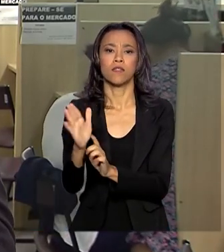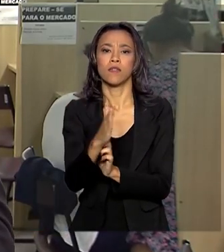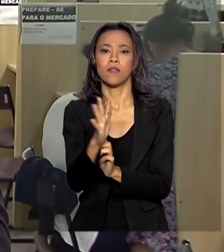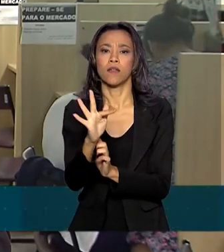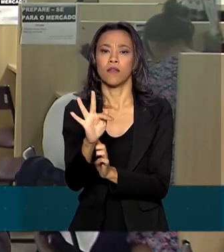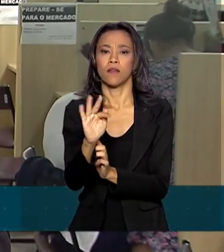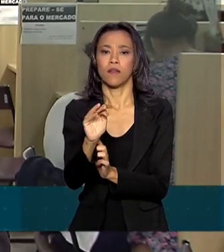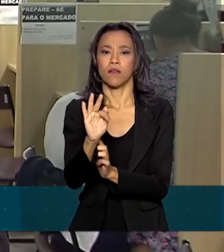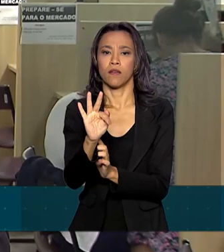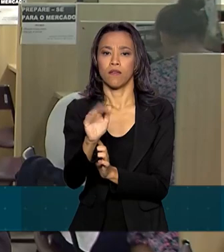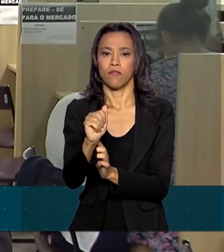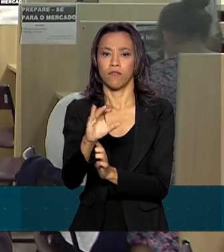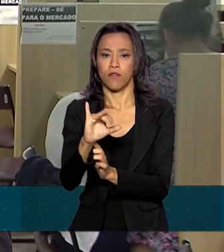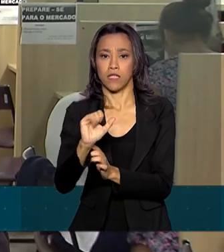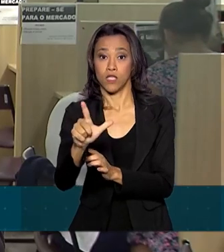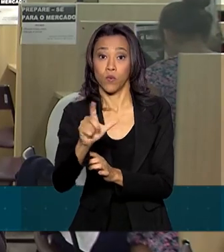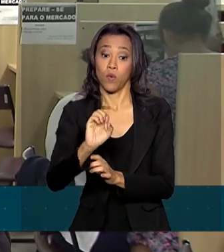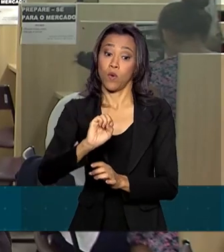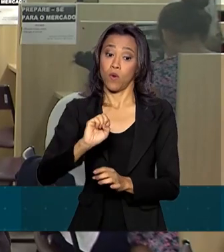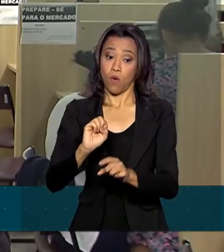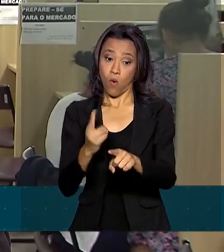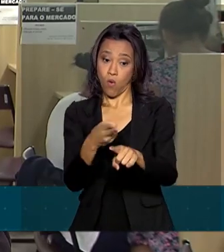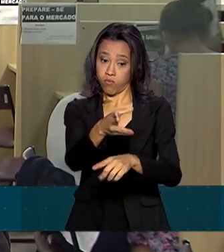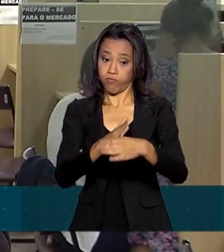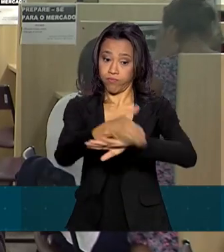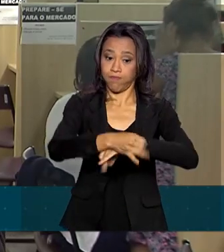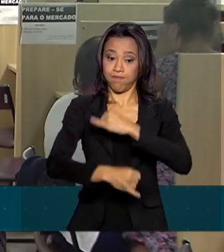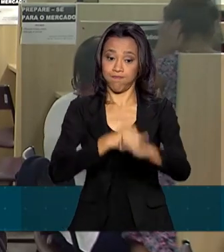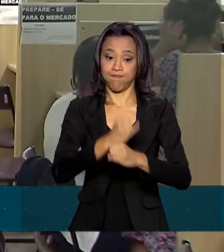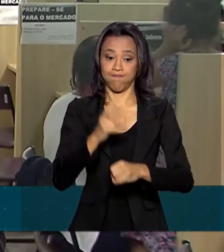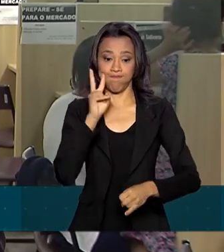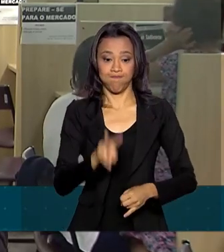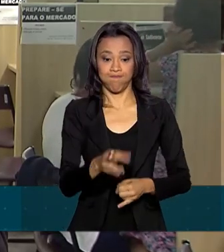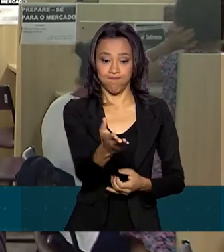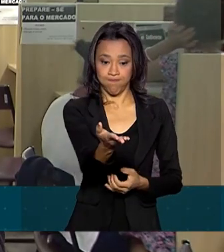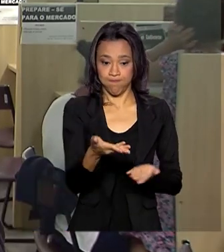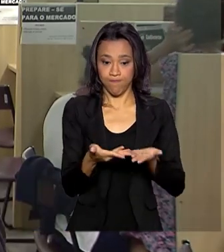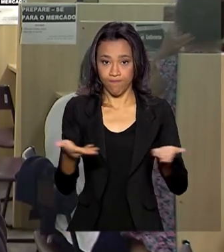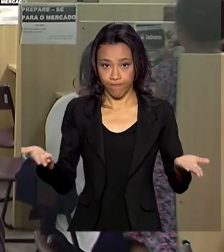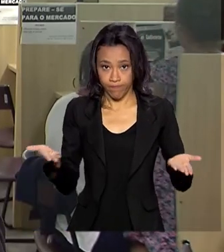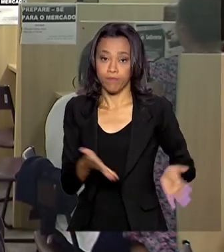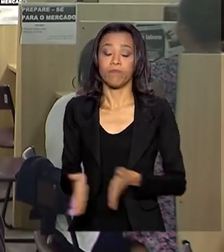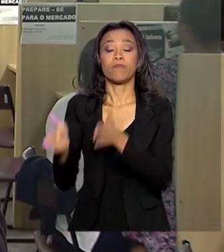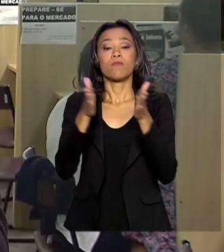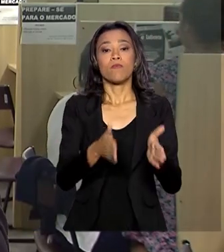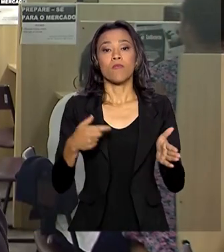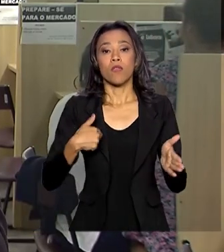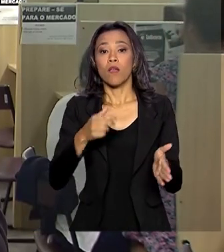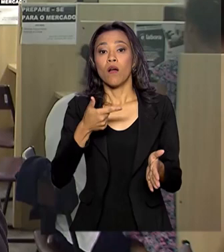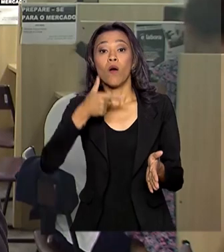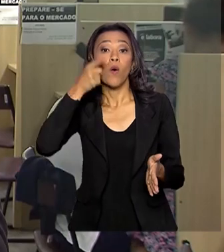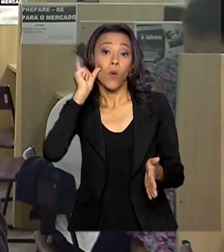Brasil, que é mantido pela Secretaria do Trabalho. Agora, Renata, ontem, aqui em São Paulo,